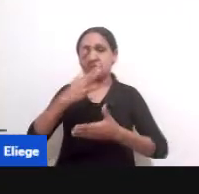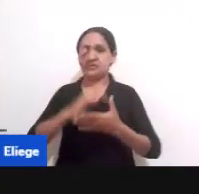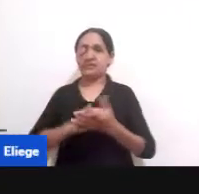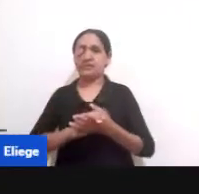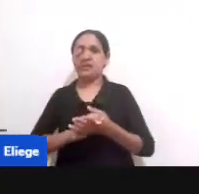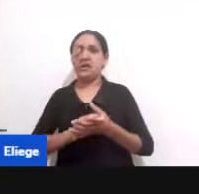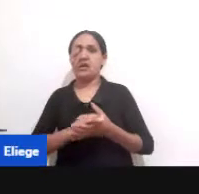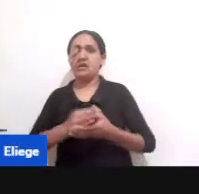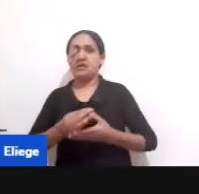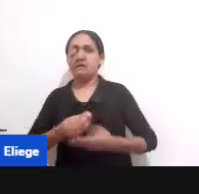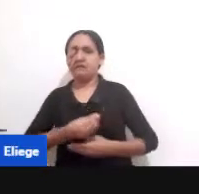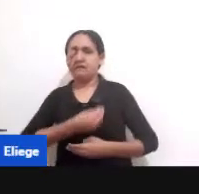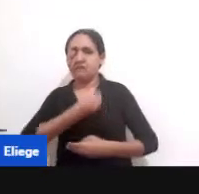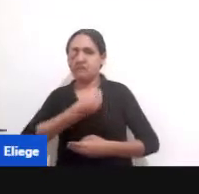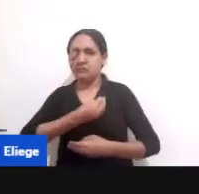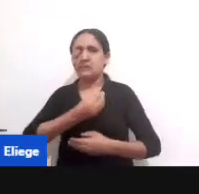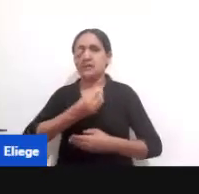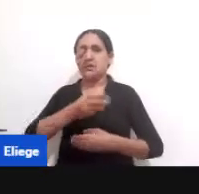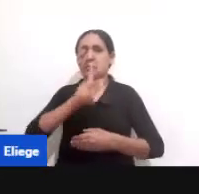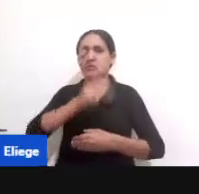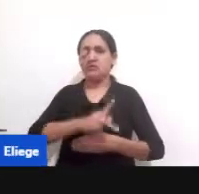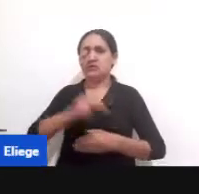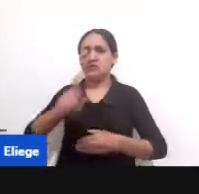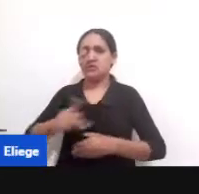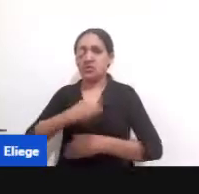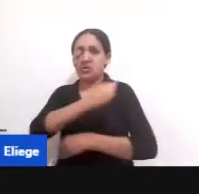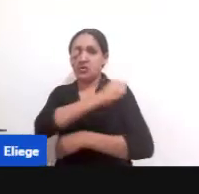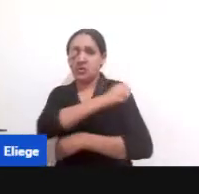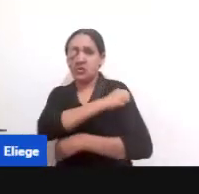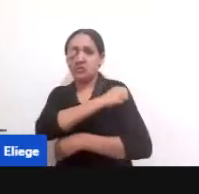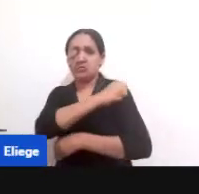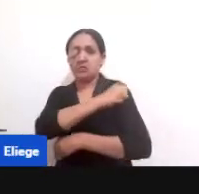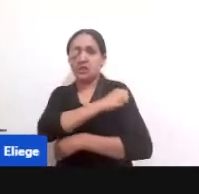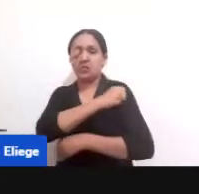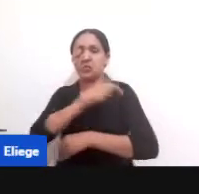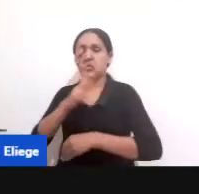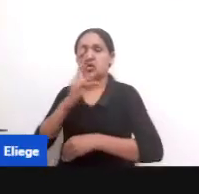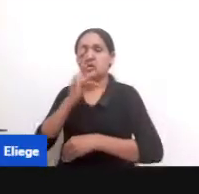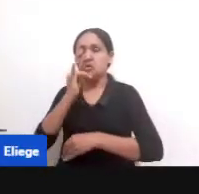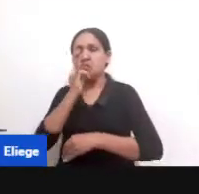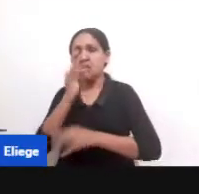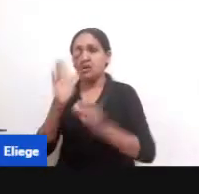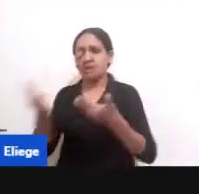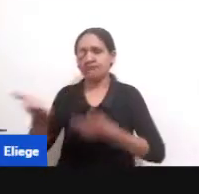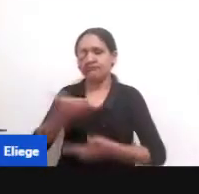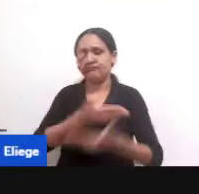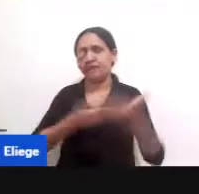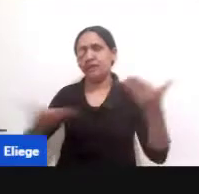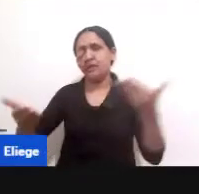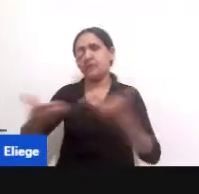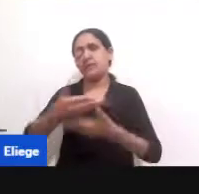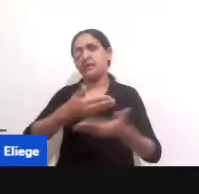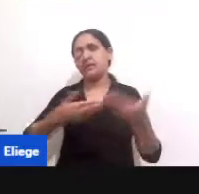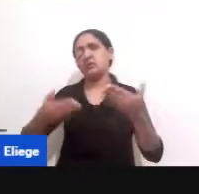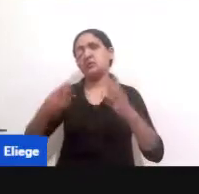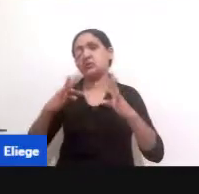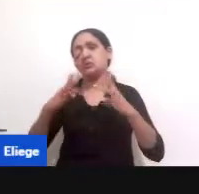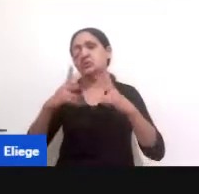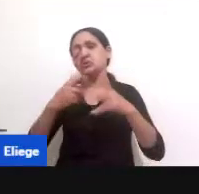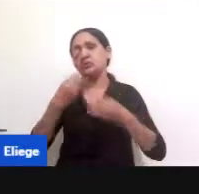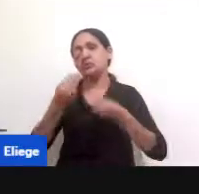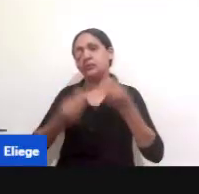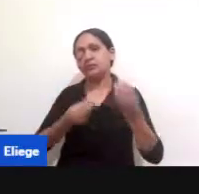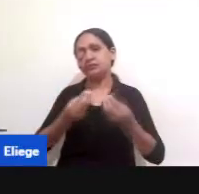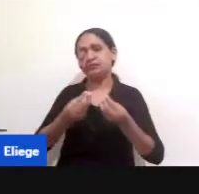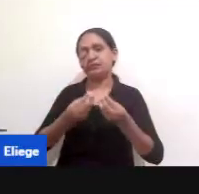professor, aluno, professor, professor, professor pais, professor gestor. Então,